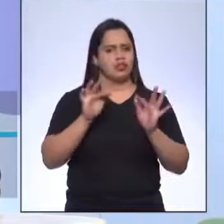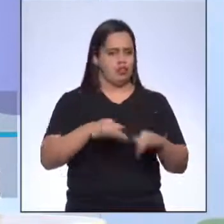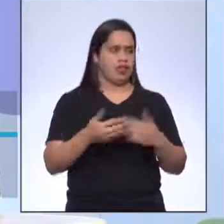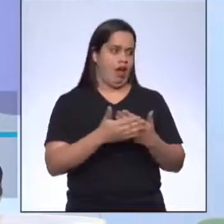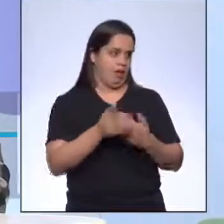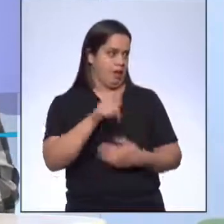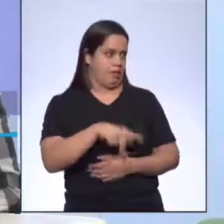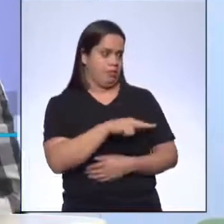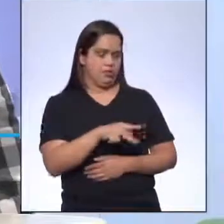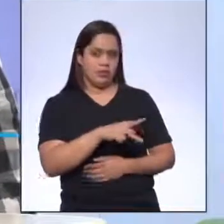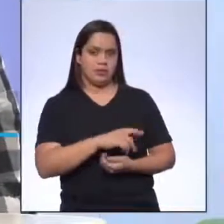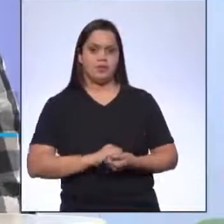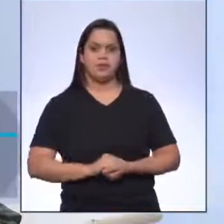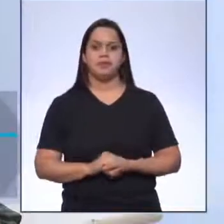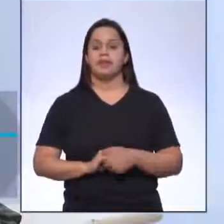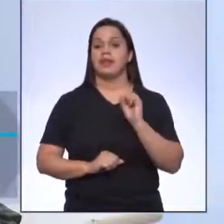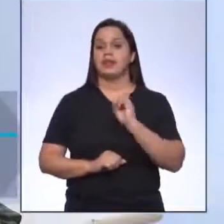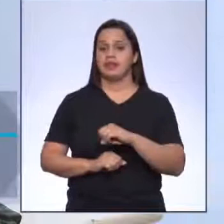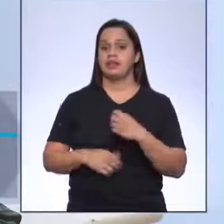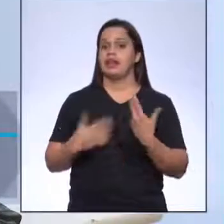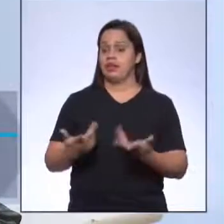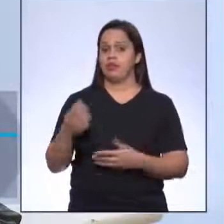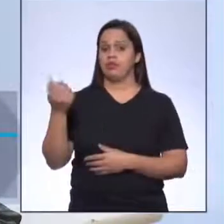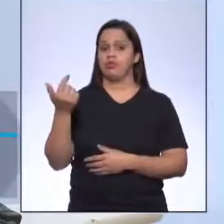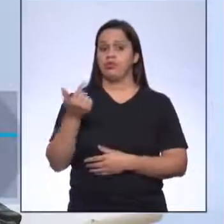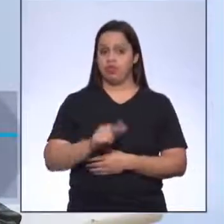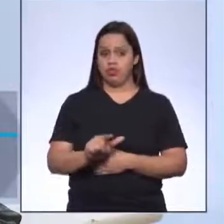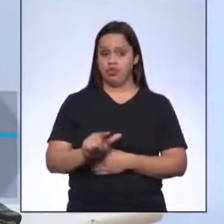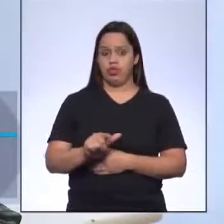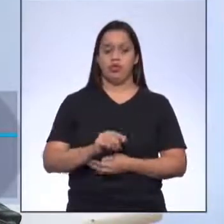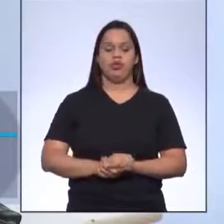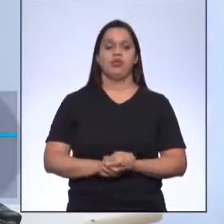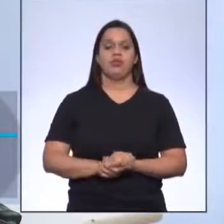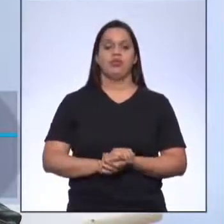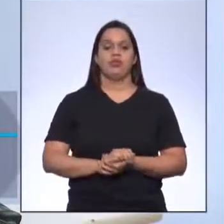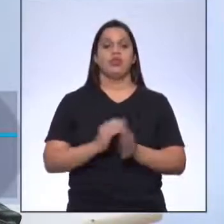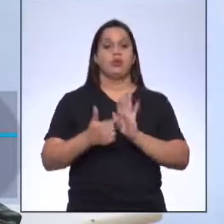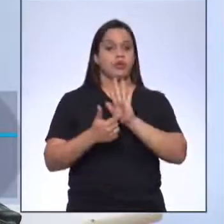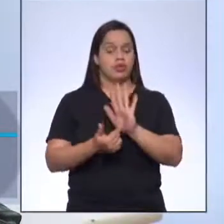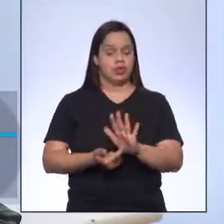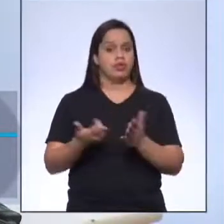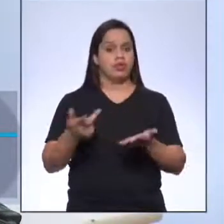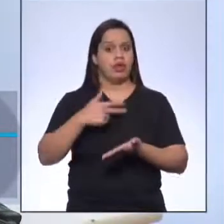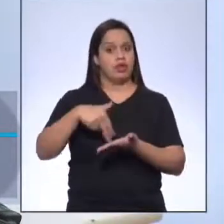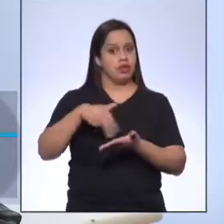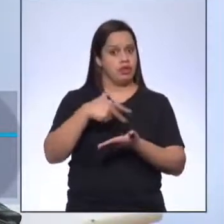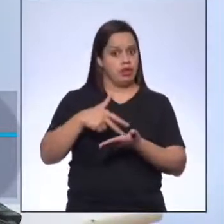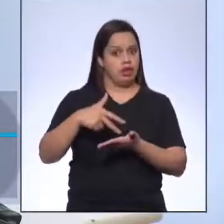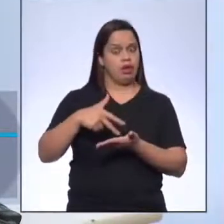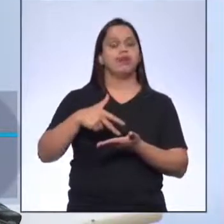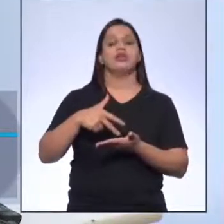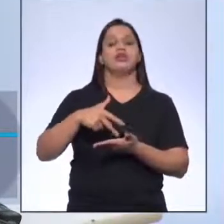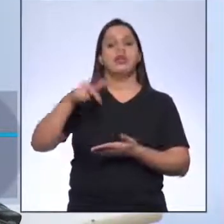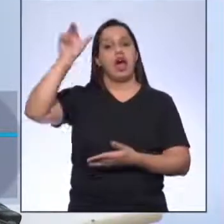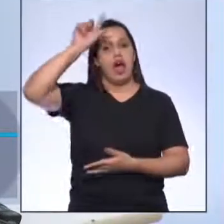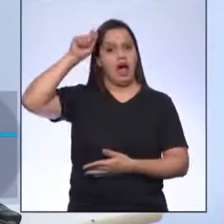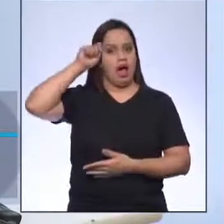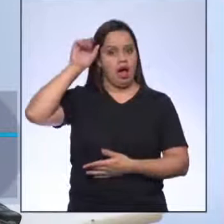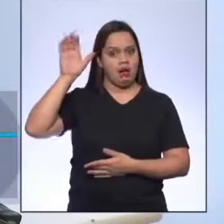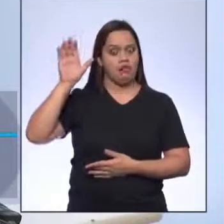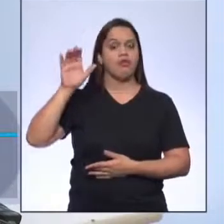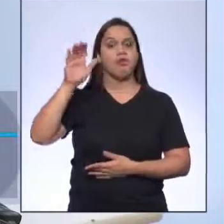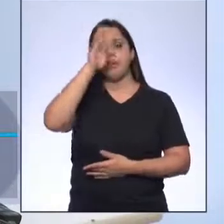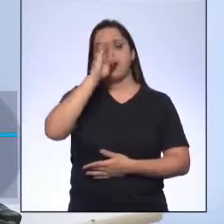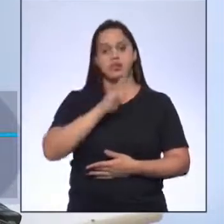professora? Pessoal, novamente eu trouxe as danças afro-brasileiras. Essa é uma lista mais extensa. Se der para vocês